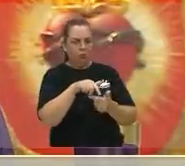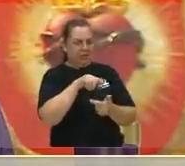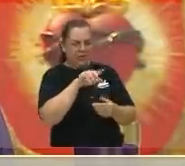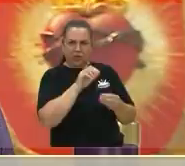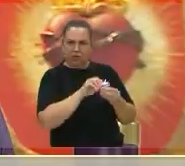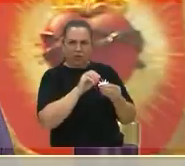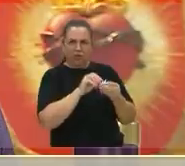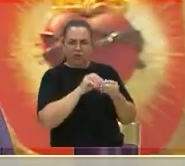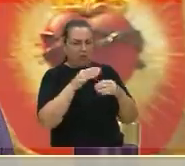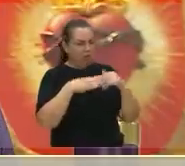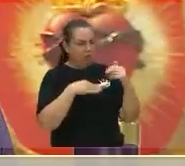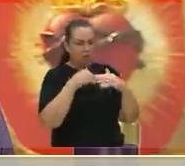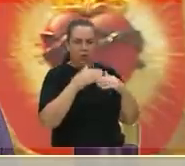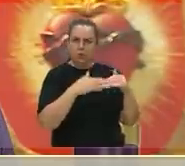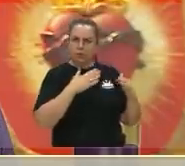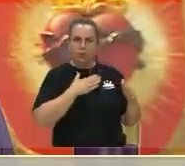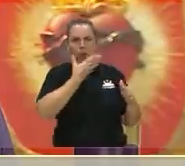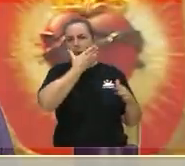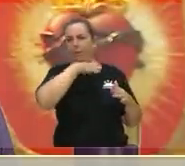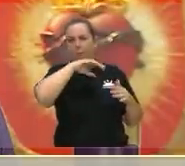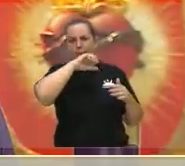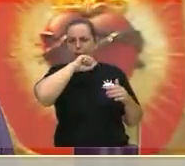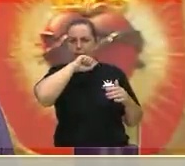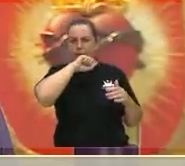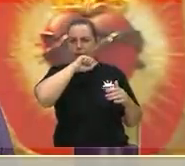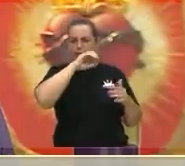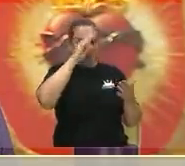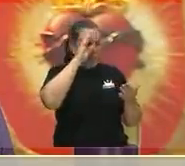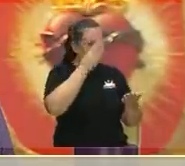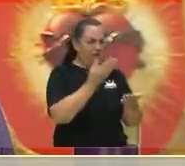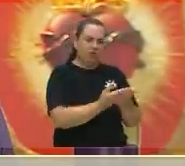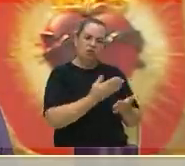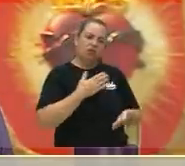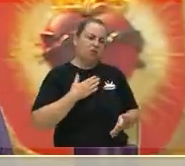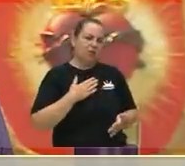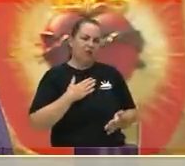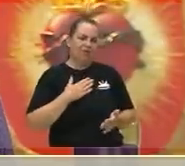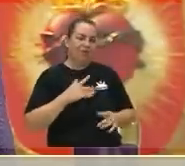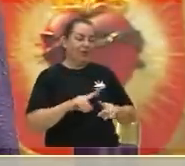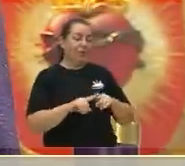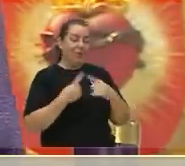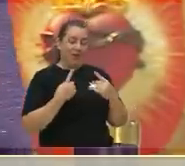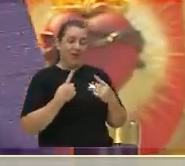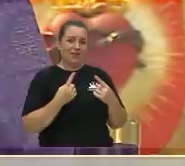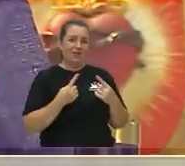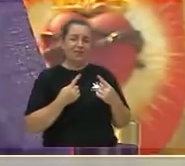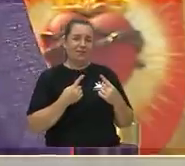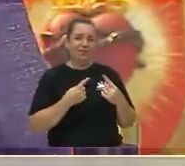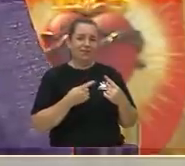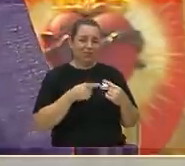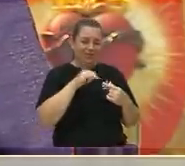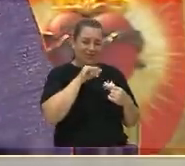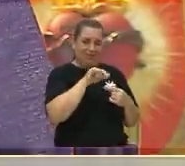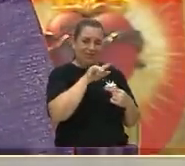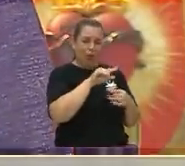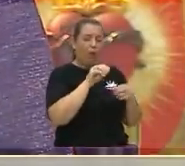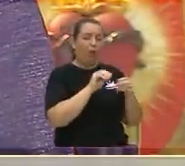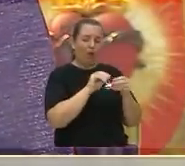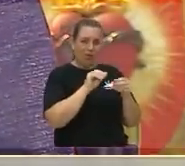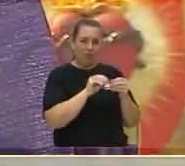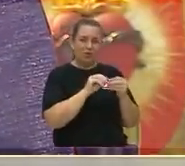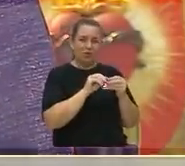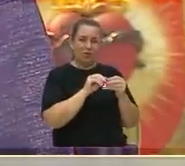faço as obras do meu pai eu não acreditei em mim mais se eu as